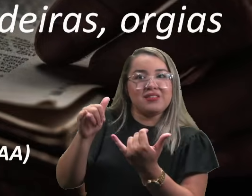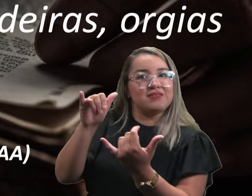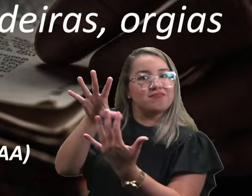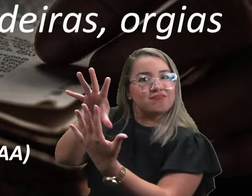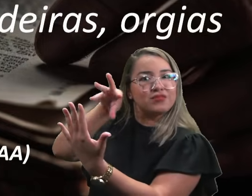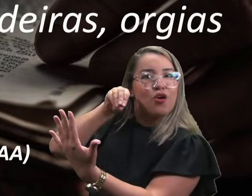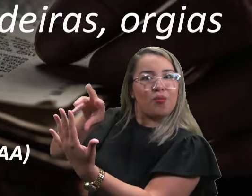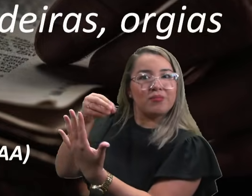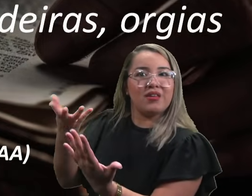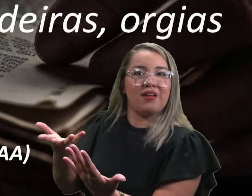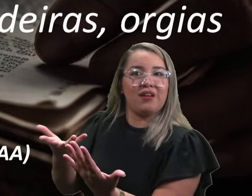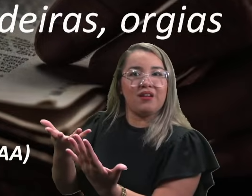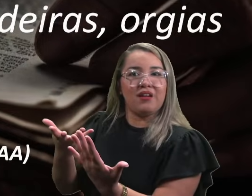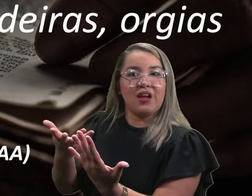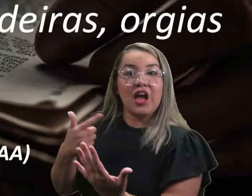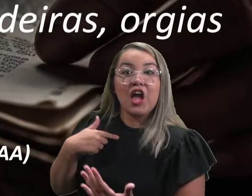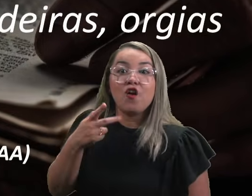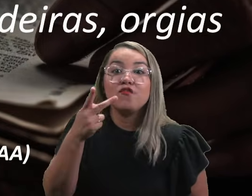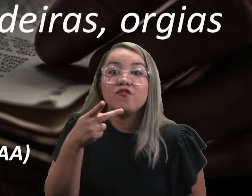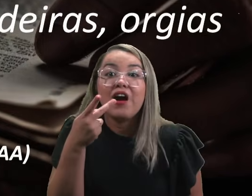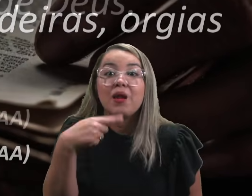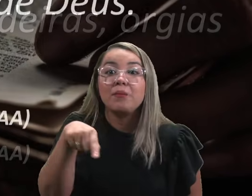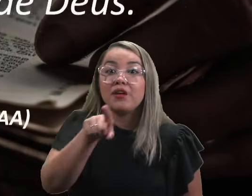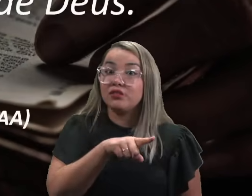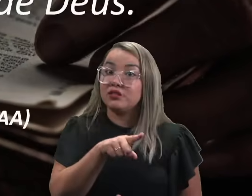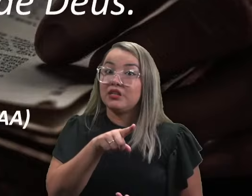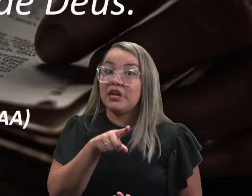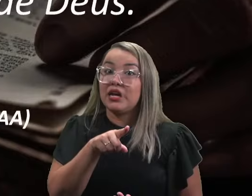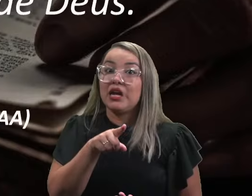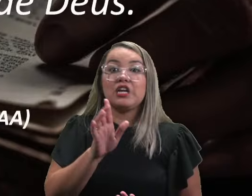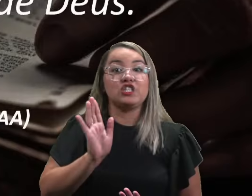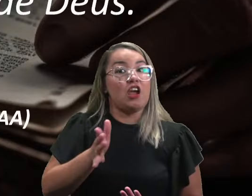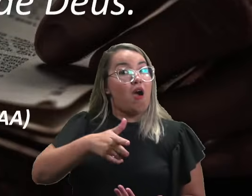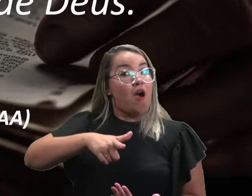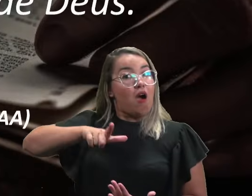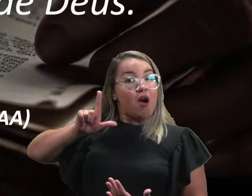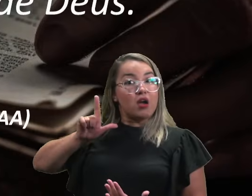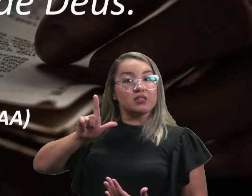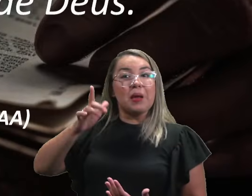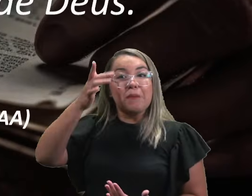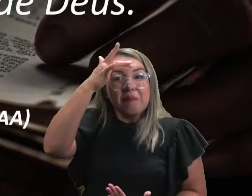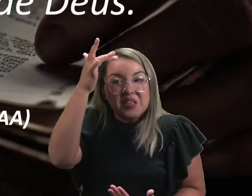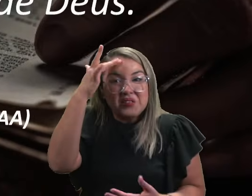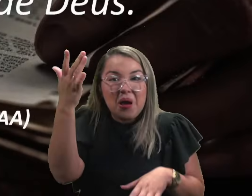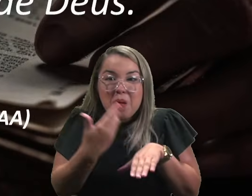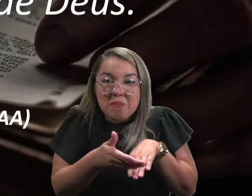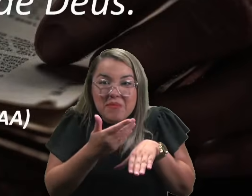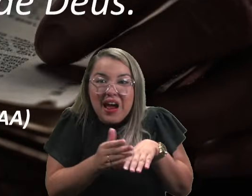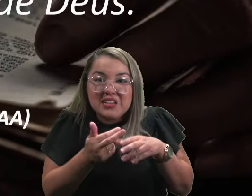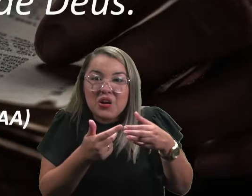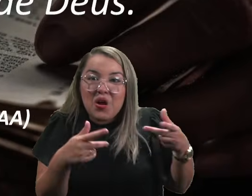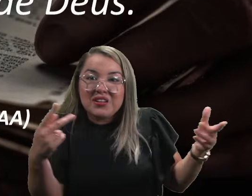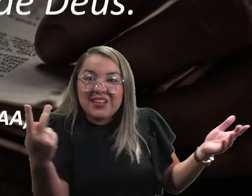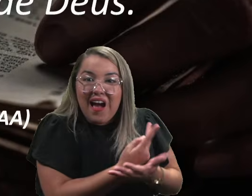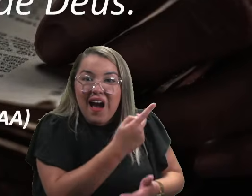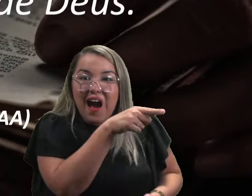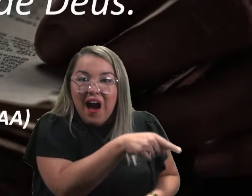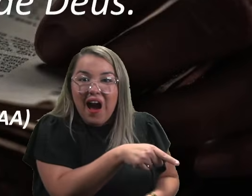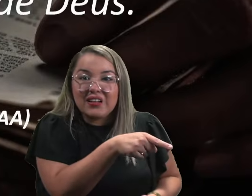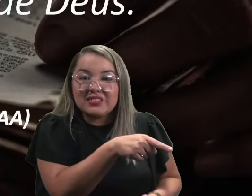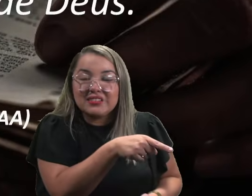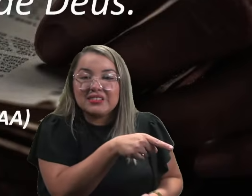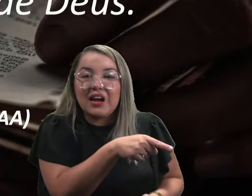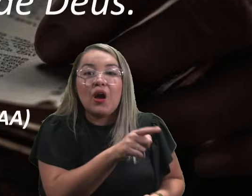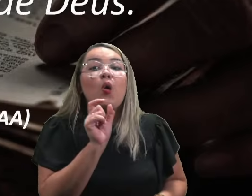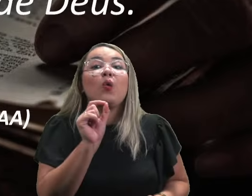a vocês, como antes já os preveni, que os que praticam tais coisas, que diz ali